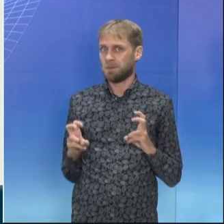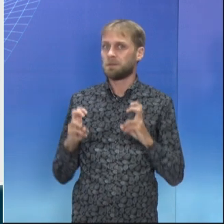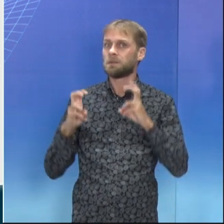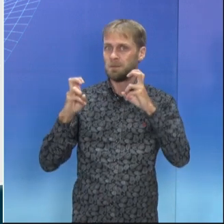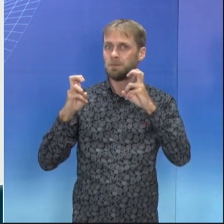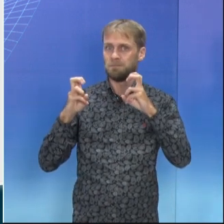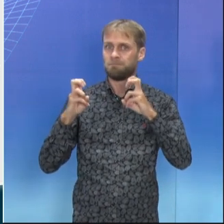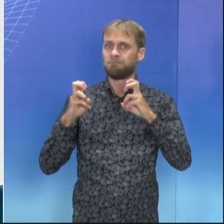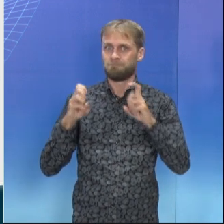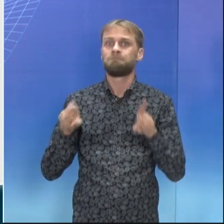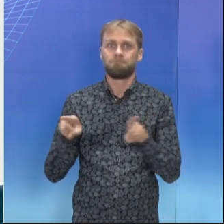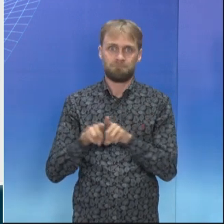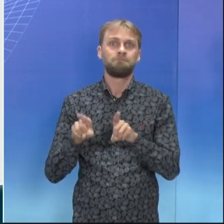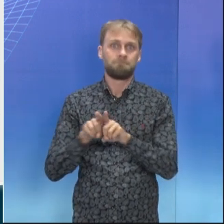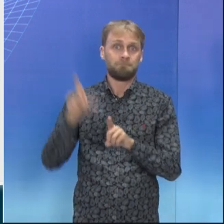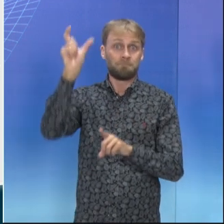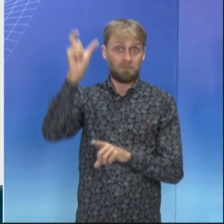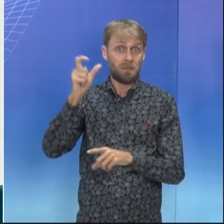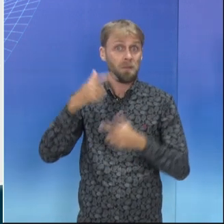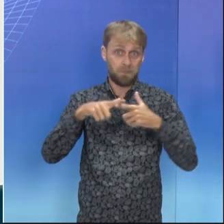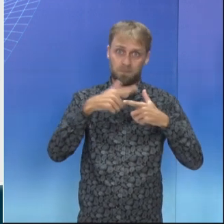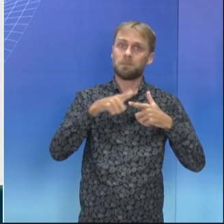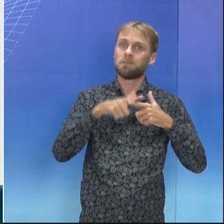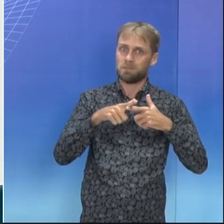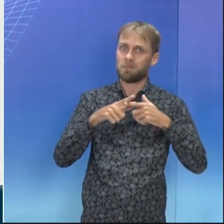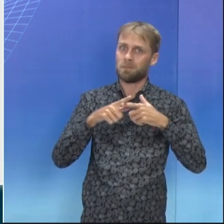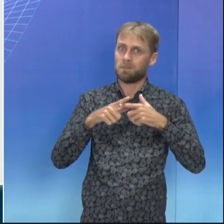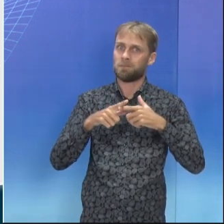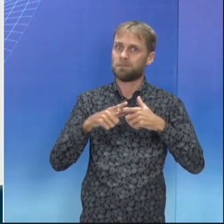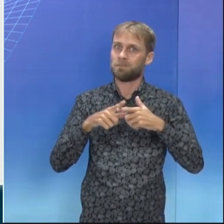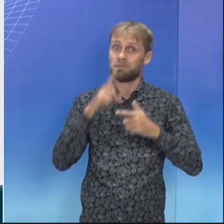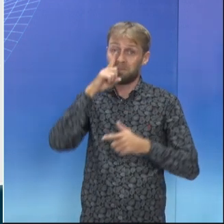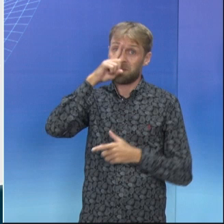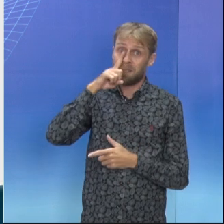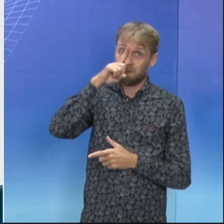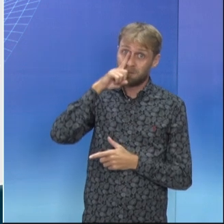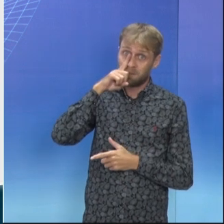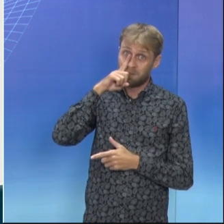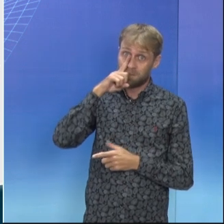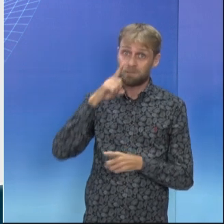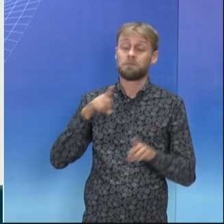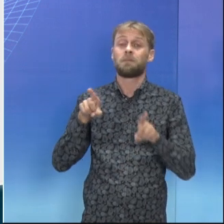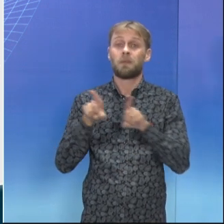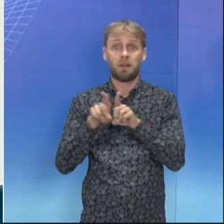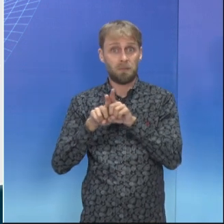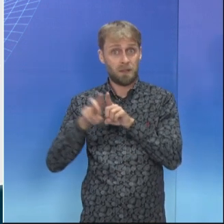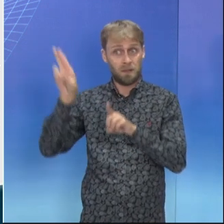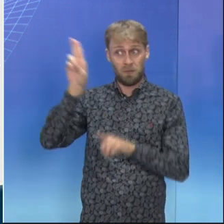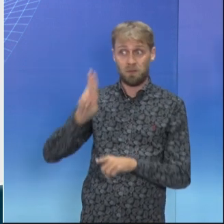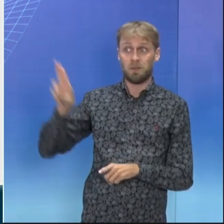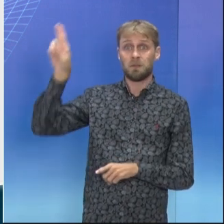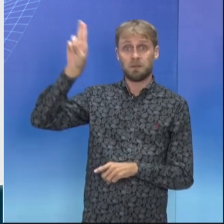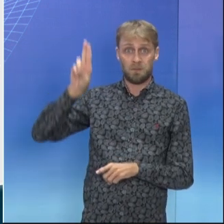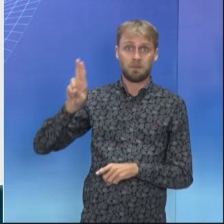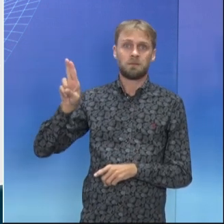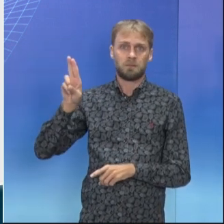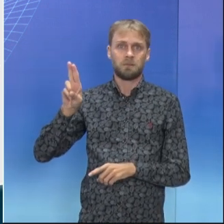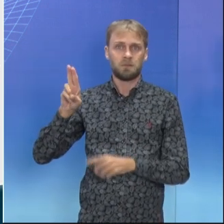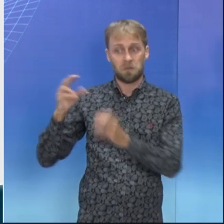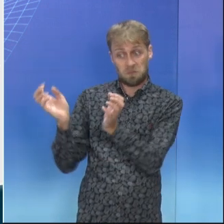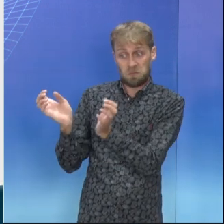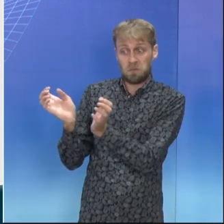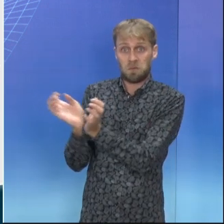tipos de câncer, também constitui um risco. Por lo outro, a Academia Americana